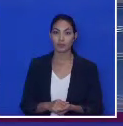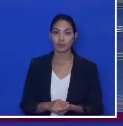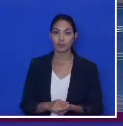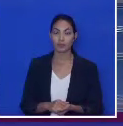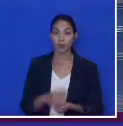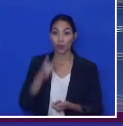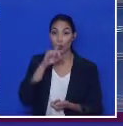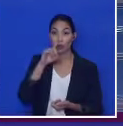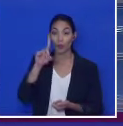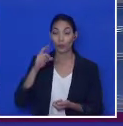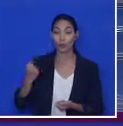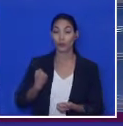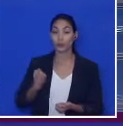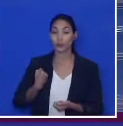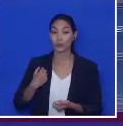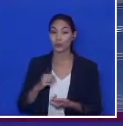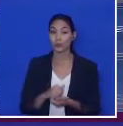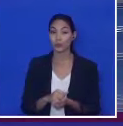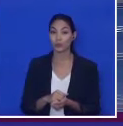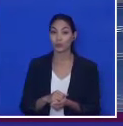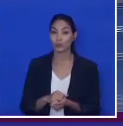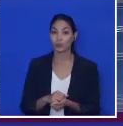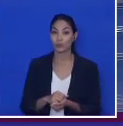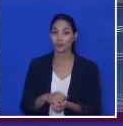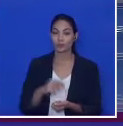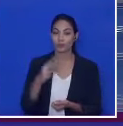Agora sim, a última bola.